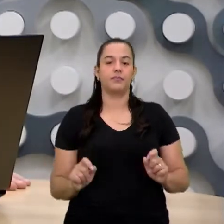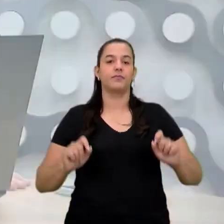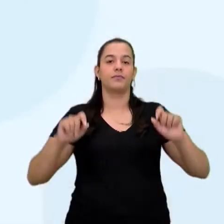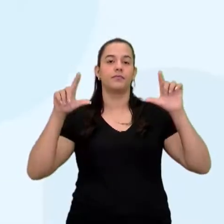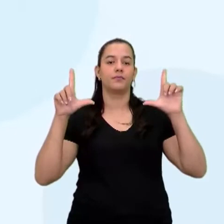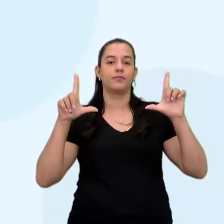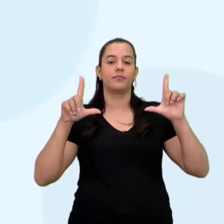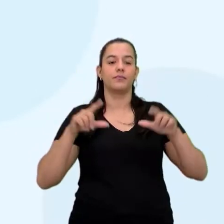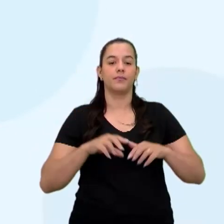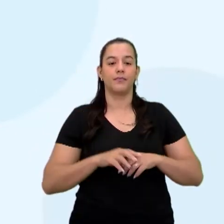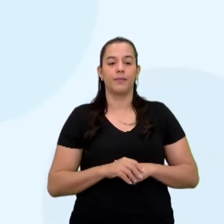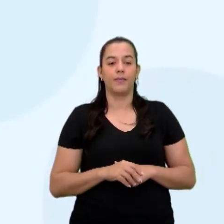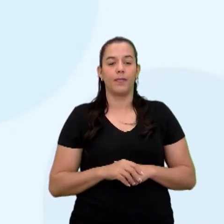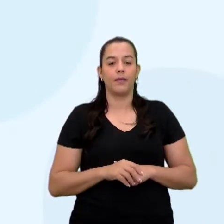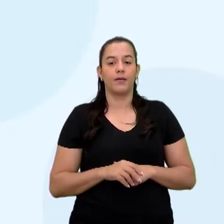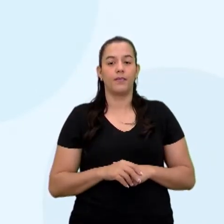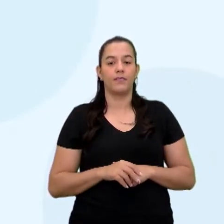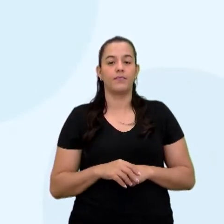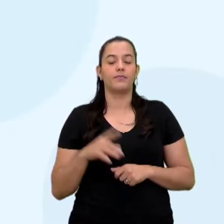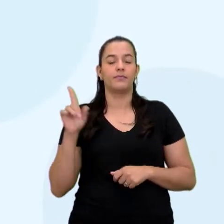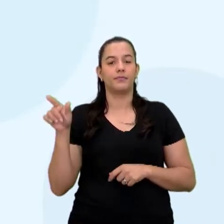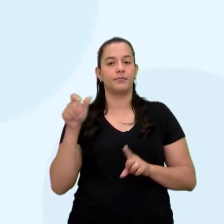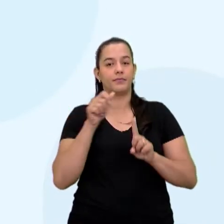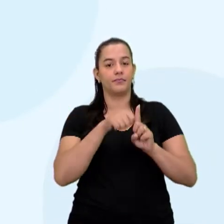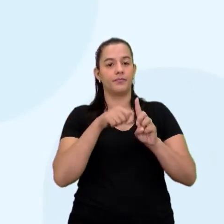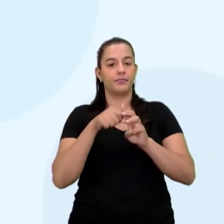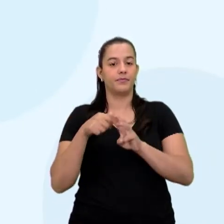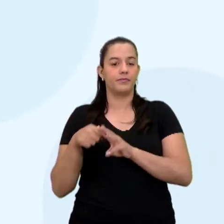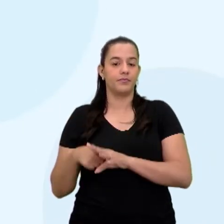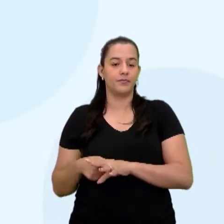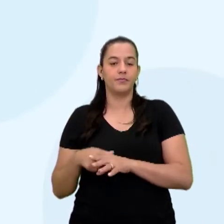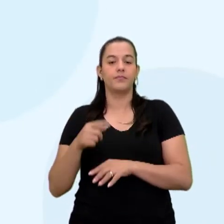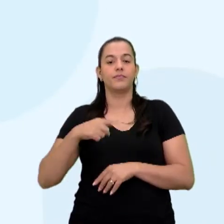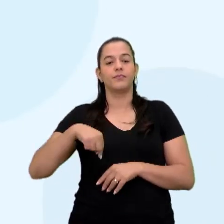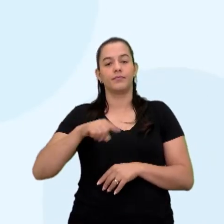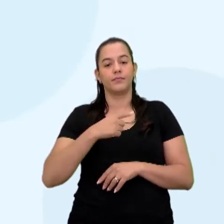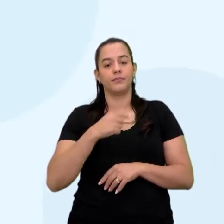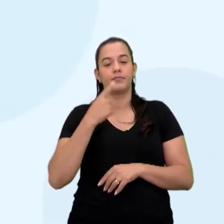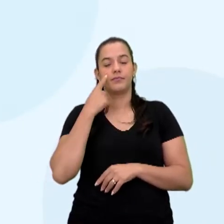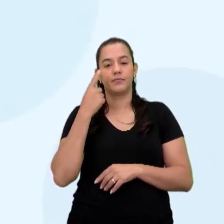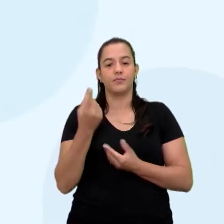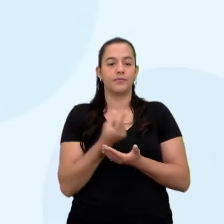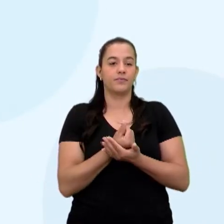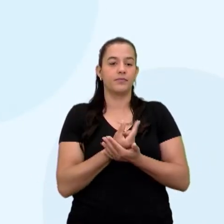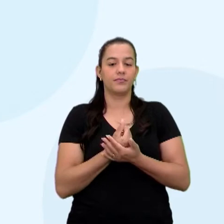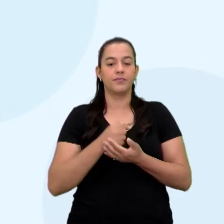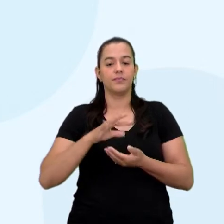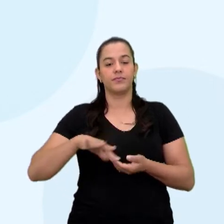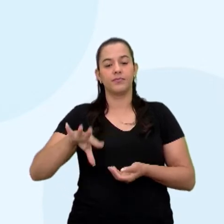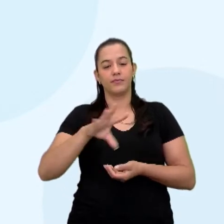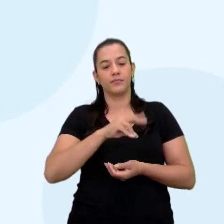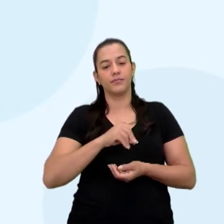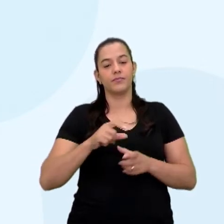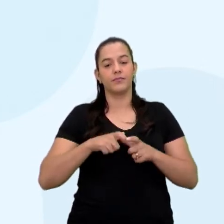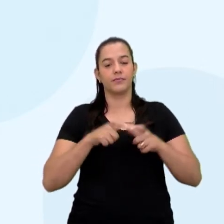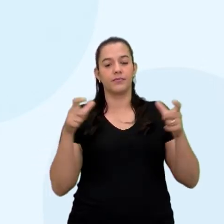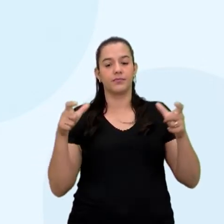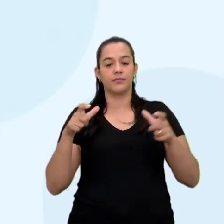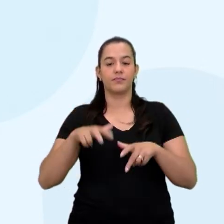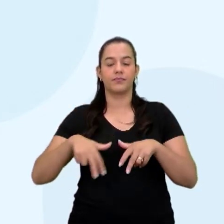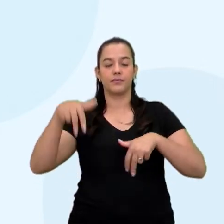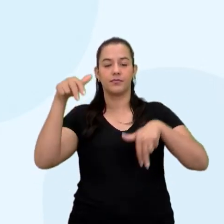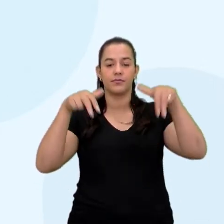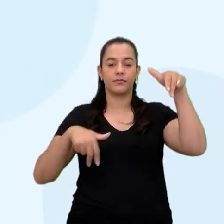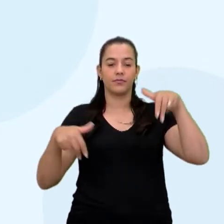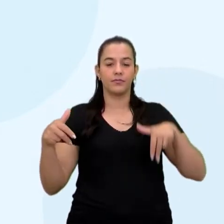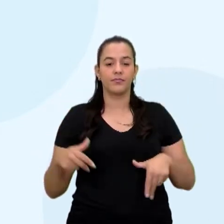a massa do rendimento mensal real domiciliar per capita, segundo as grandes regiões. Então, o que é? É